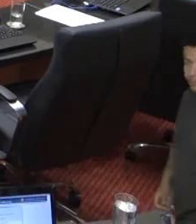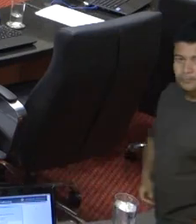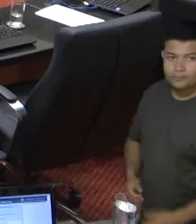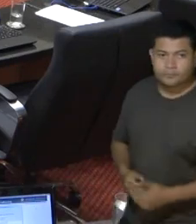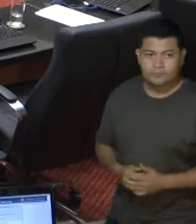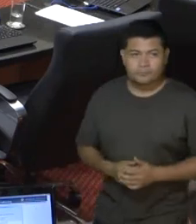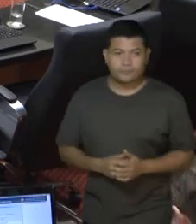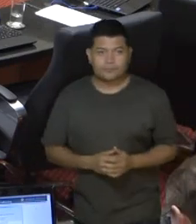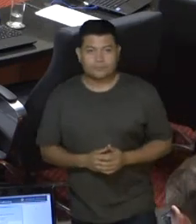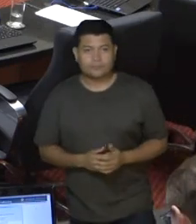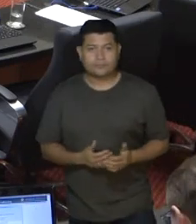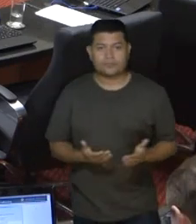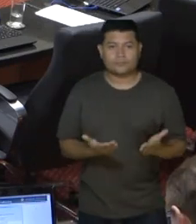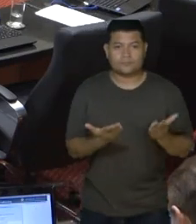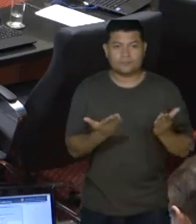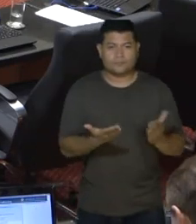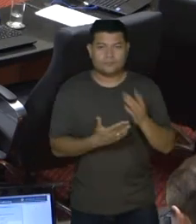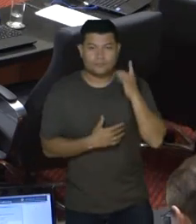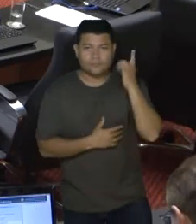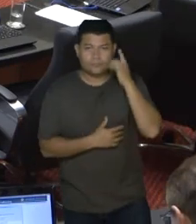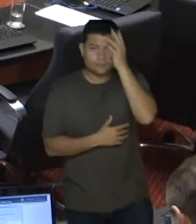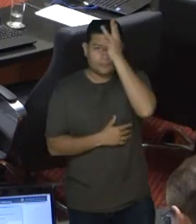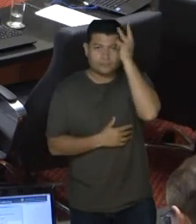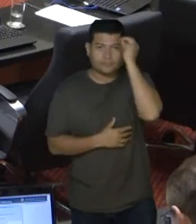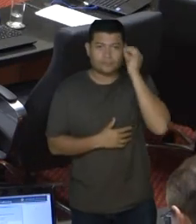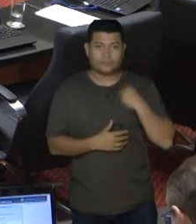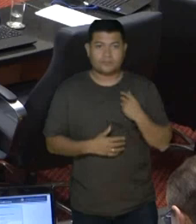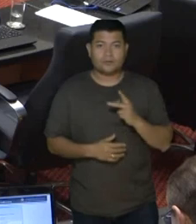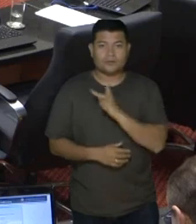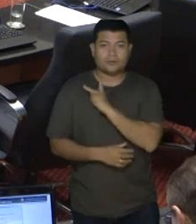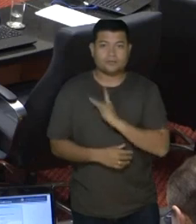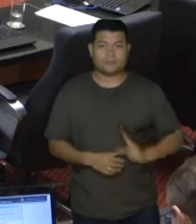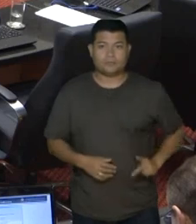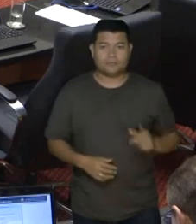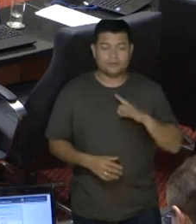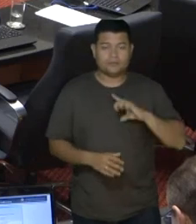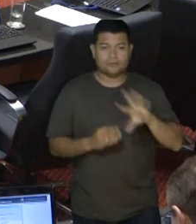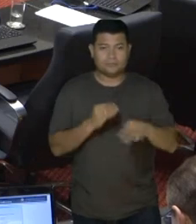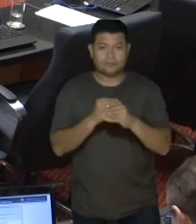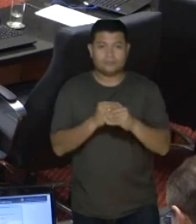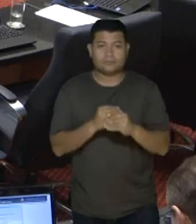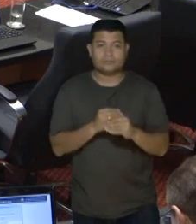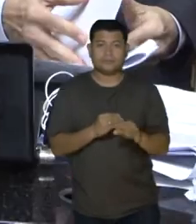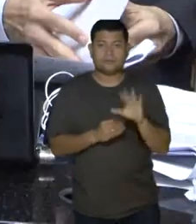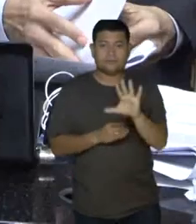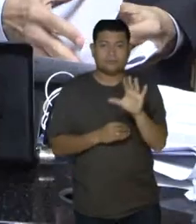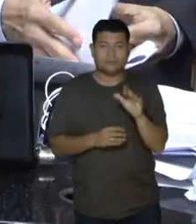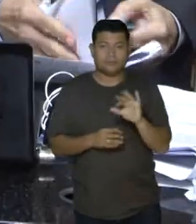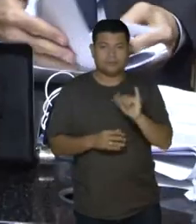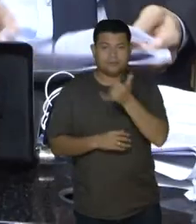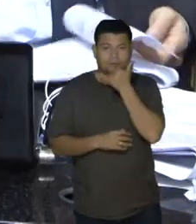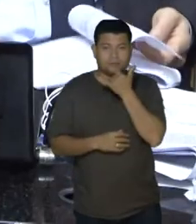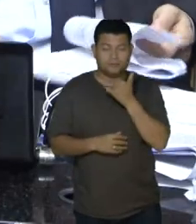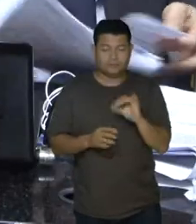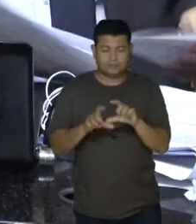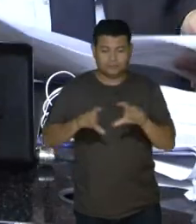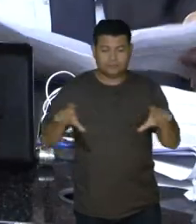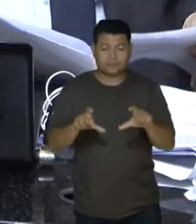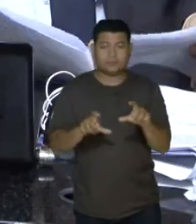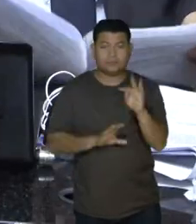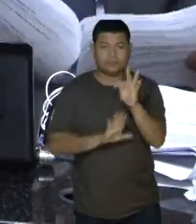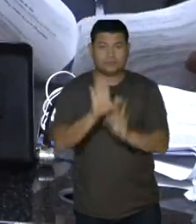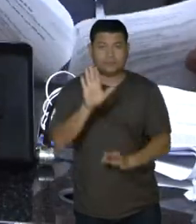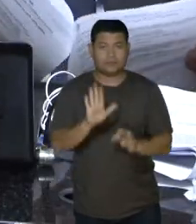Carminati. Esse projeto ele tem uma ementa, mas no texto dele, na justificativa, é um caça